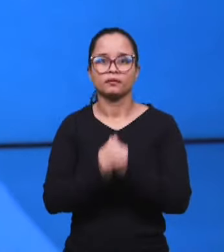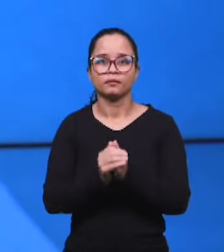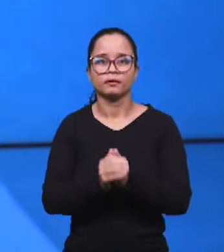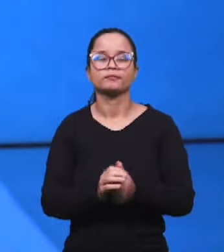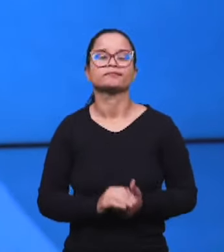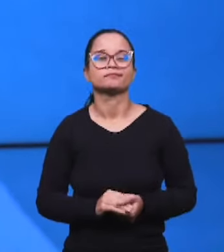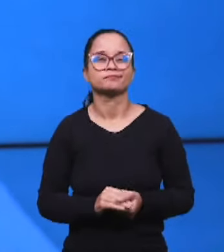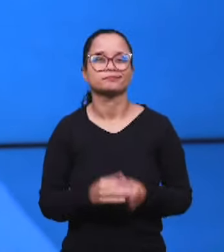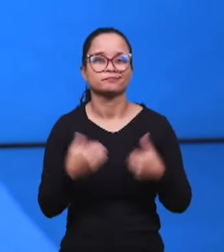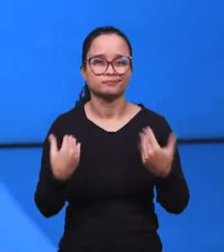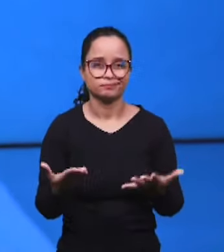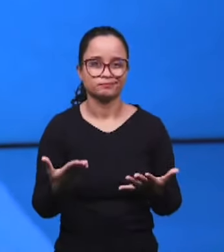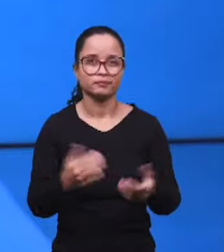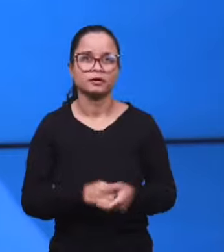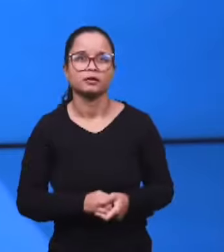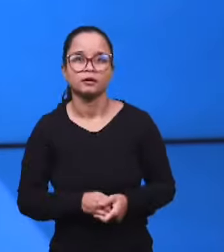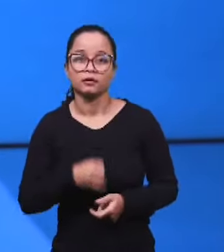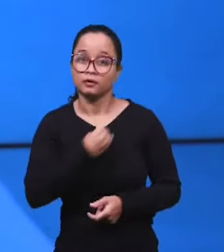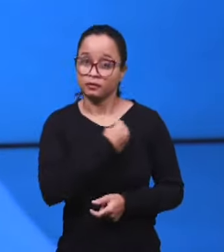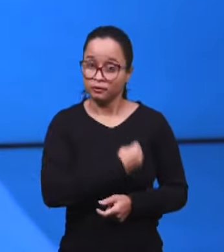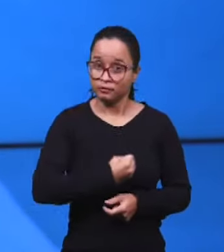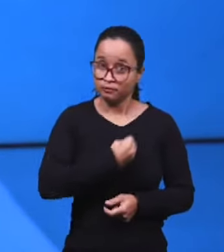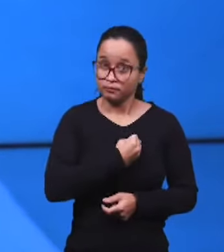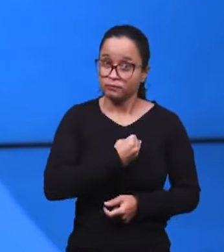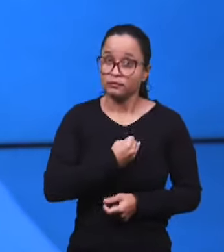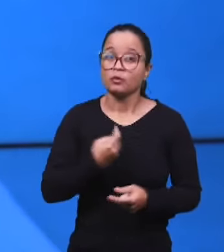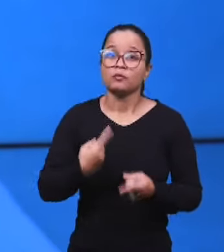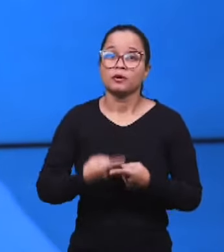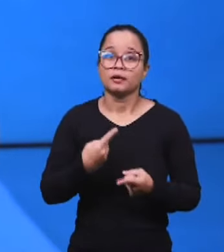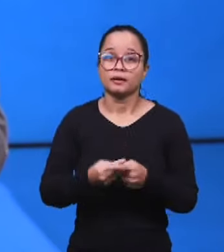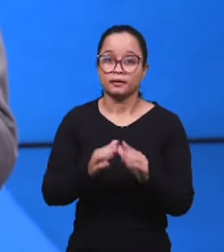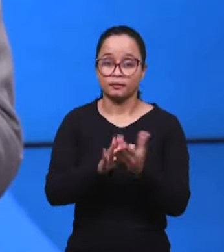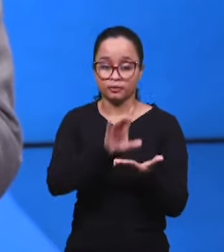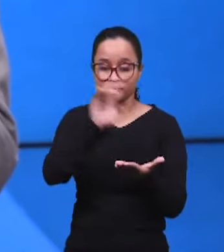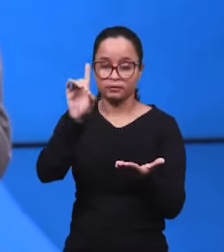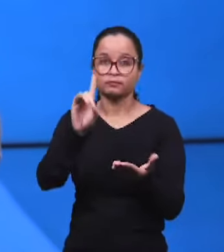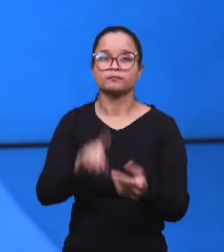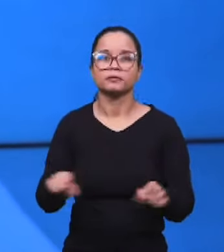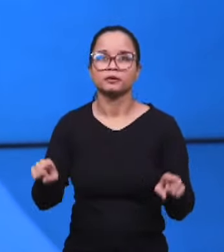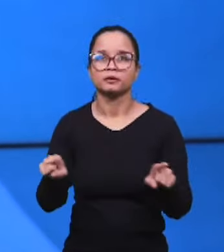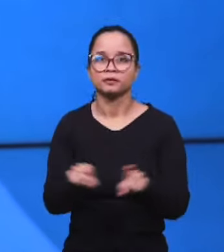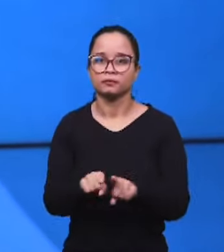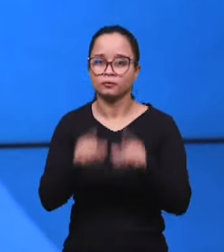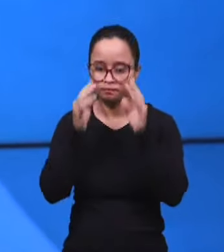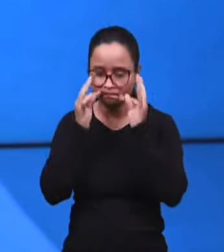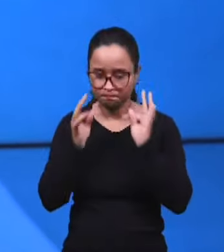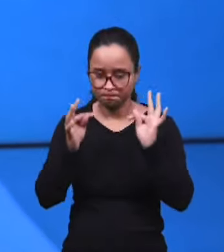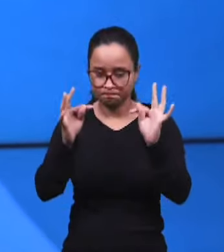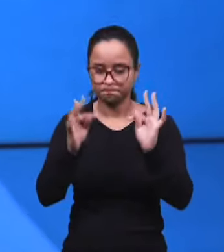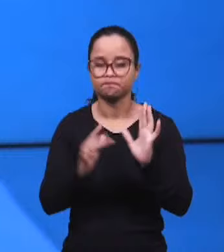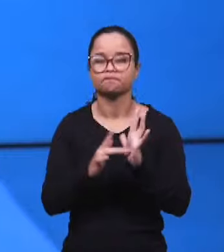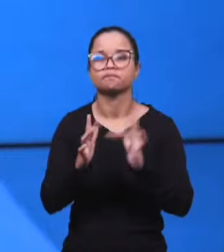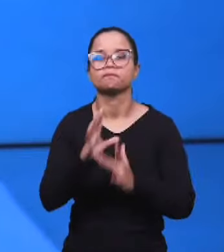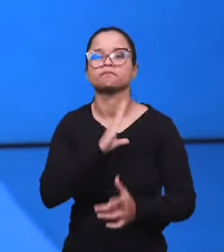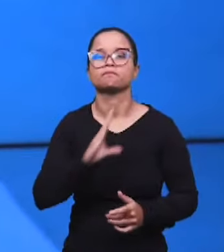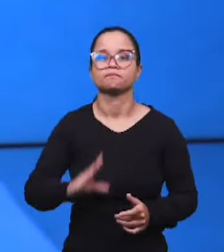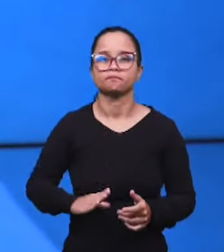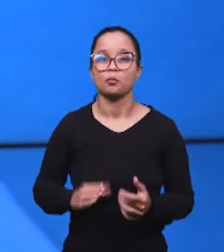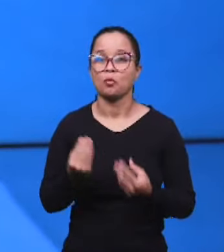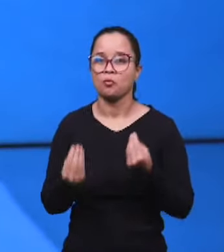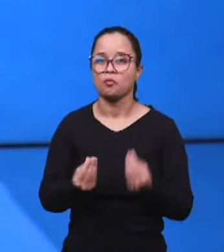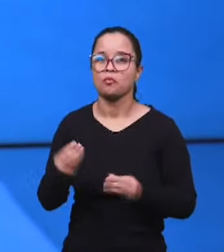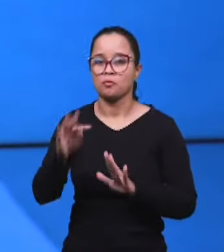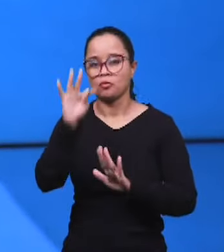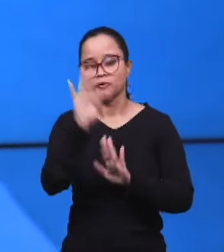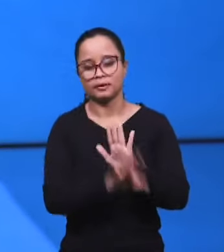Gabriela. João estava realmente na ilha de Patmos por causa da palavra de Deus e pelo testemunho de Jesus Cristo, conforme está escrito